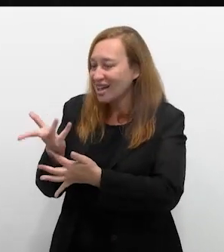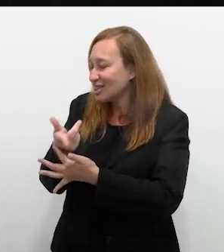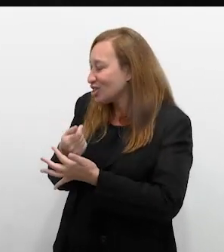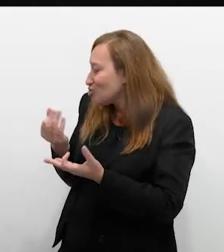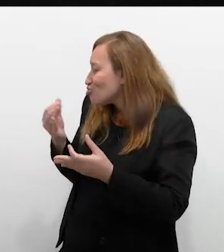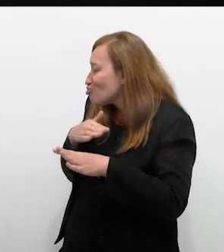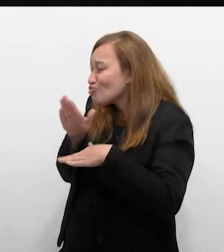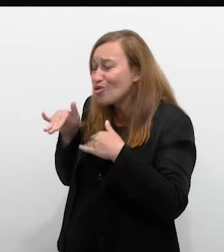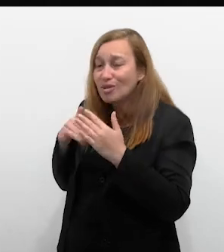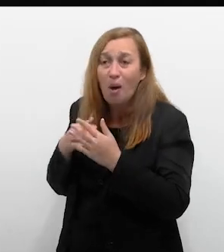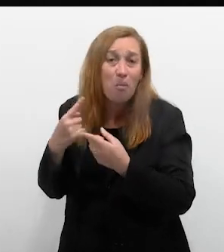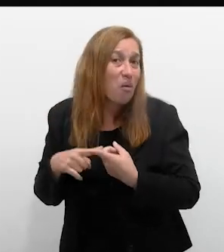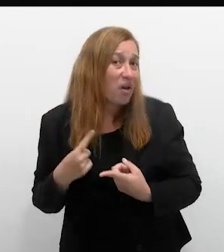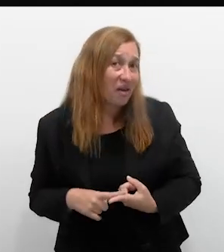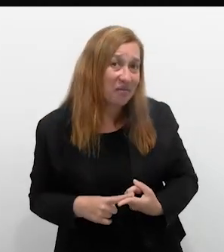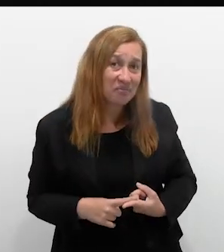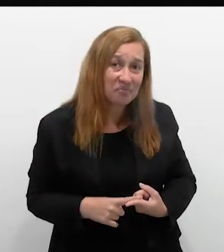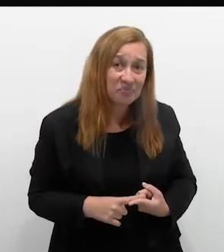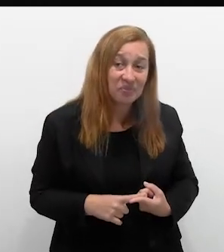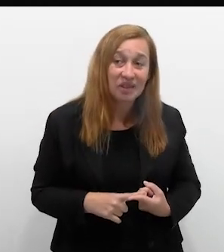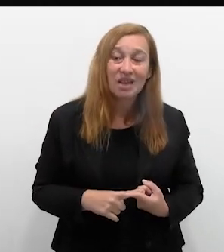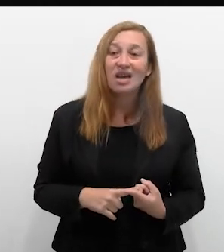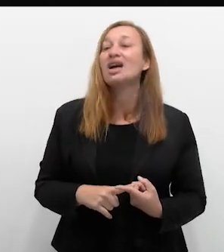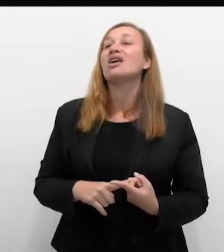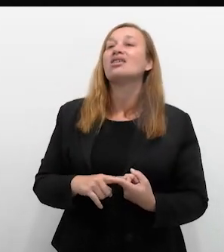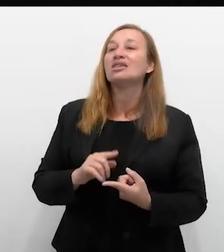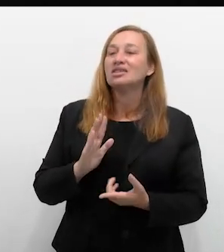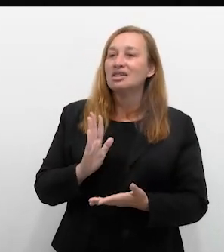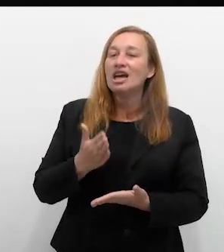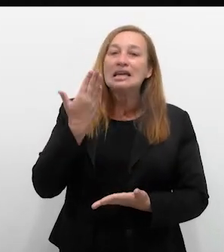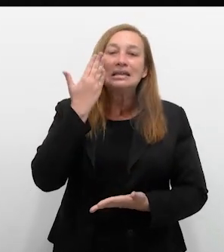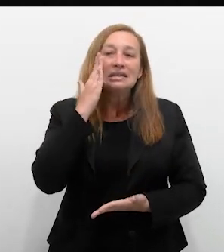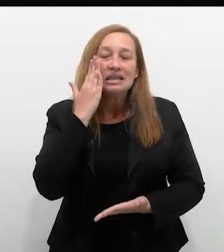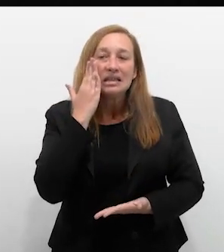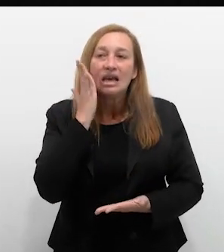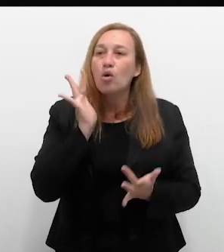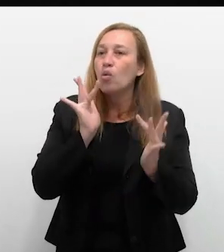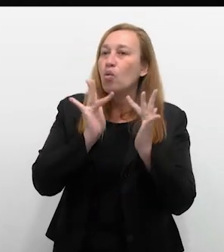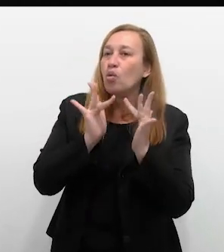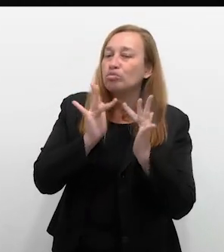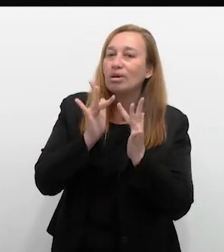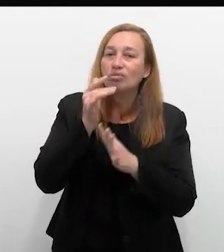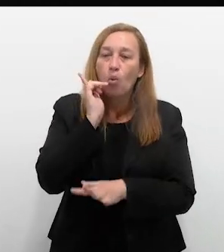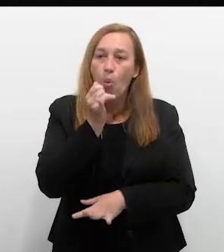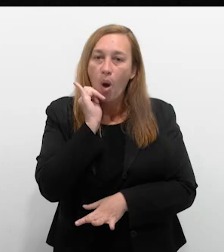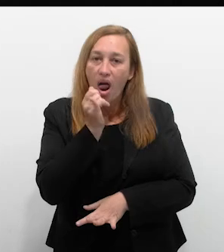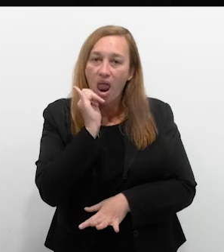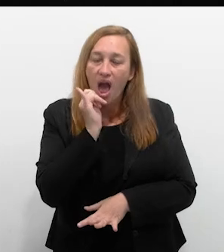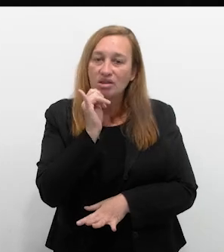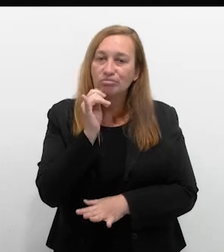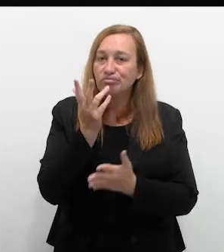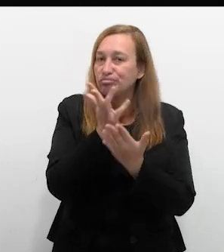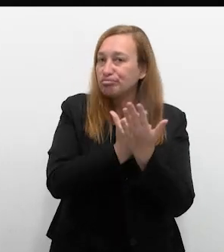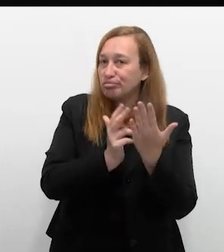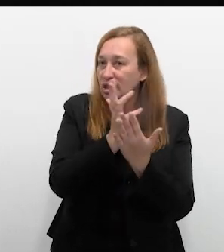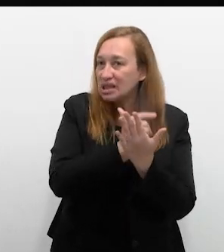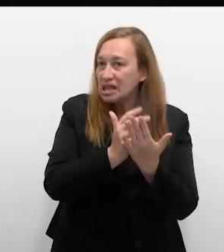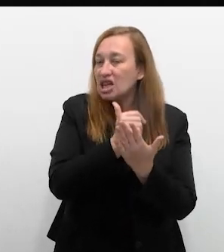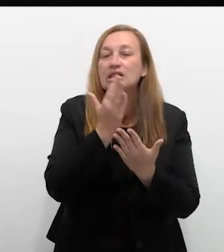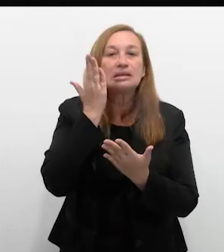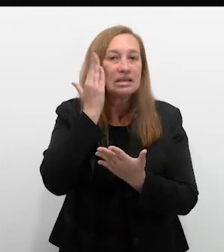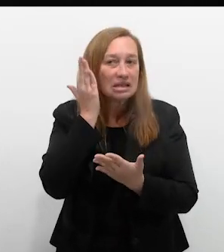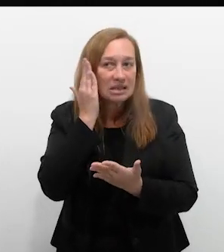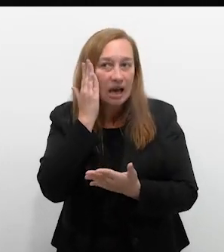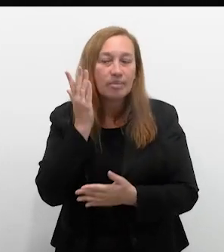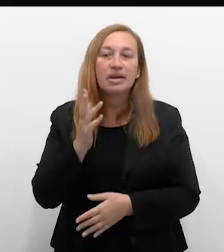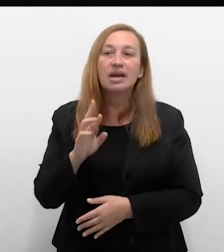projeto artístico? Totalmente, porque a gente começa a entender, tendo contato com os relatos e vendo os